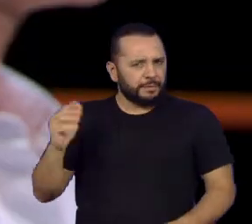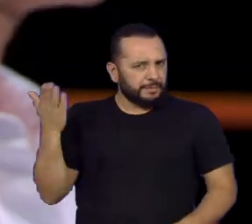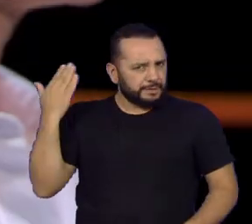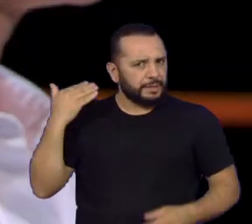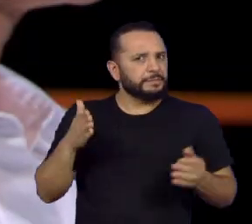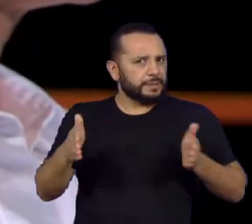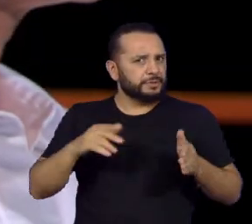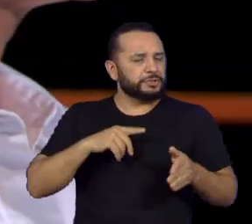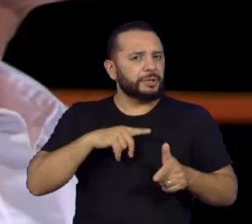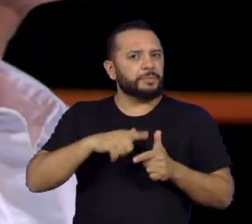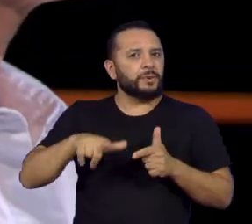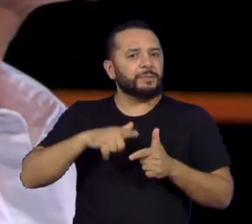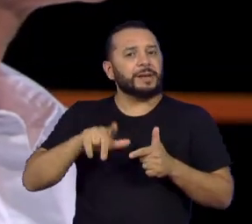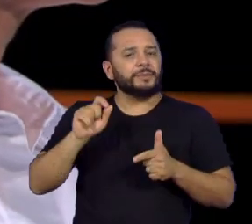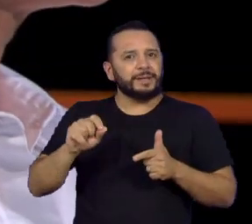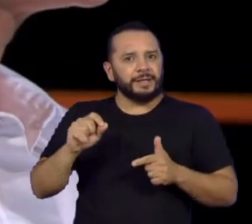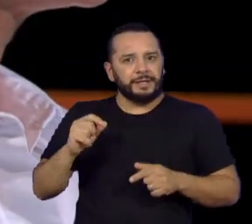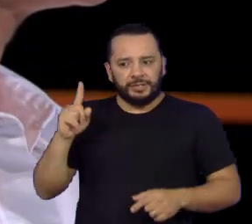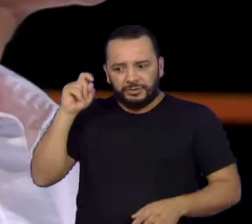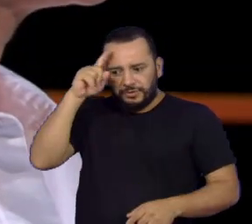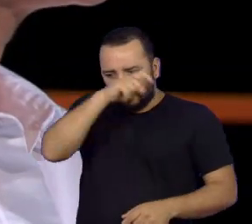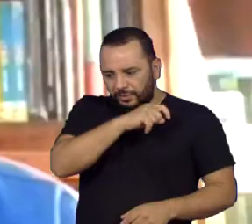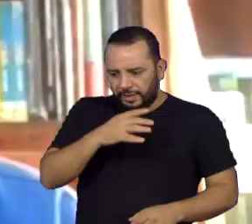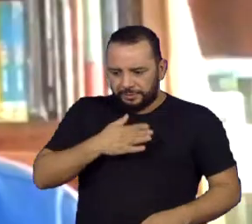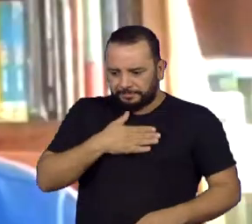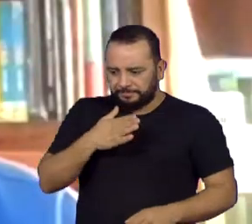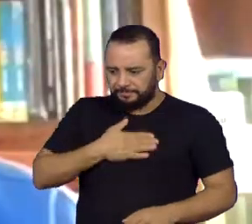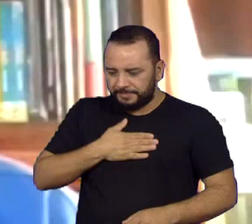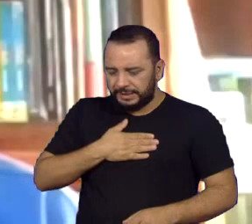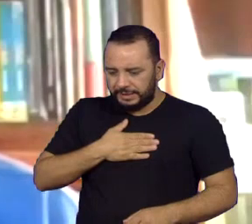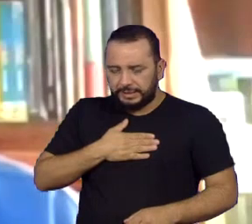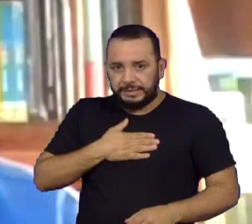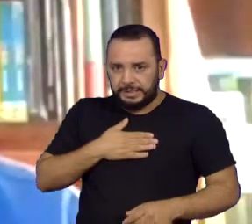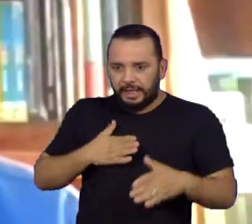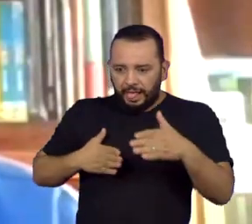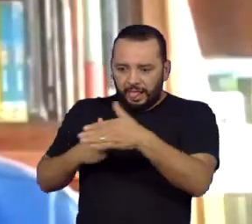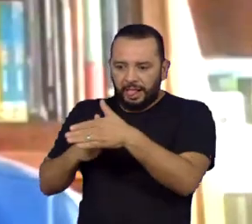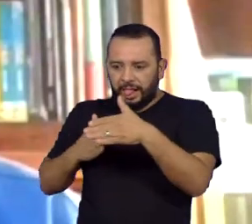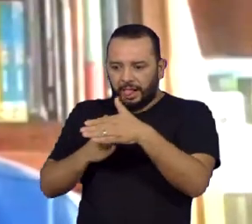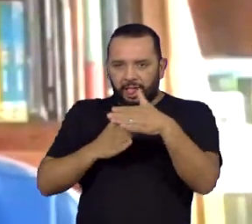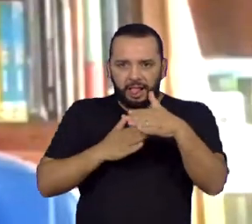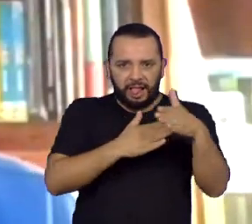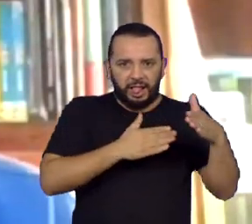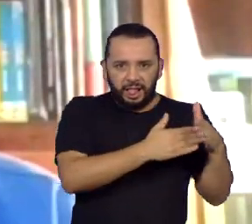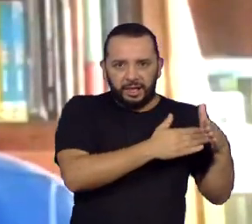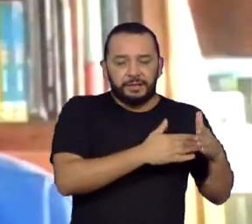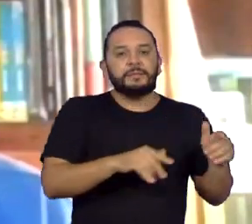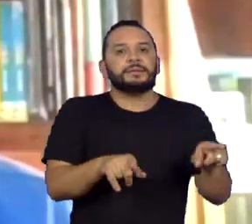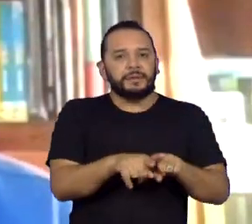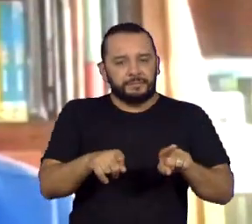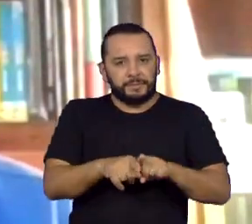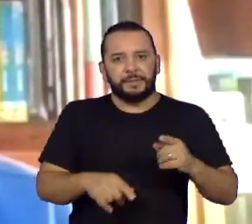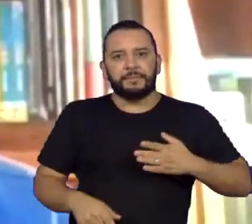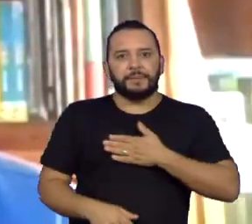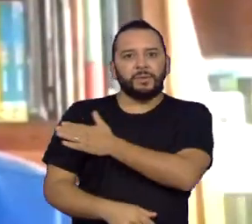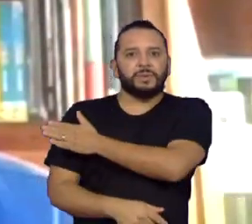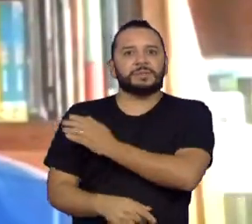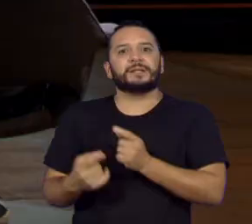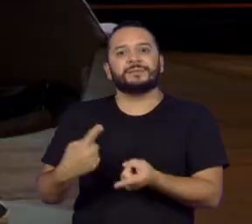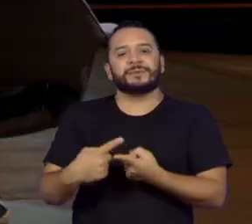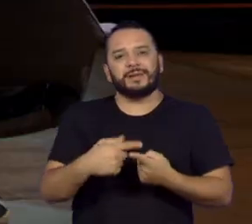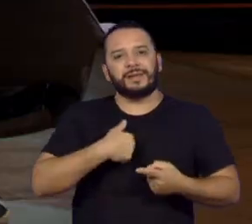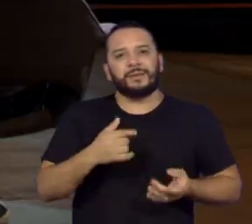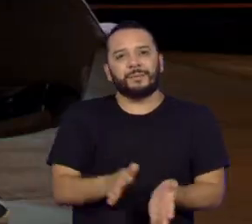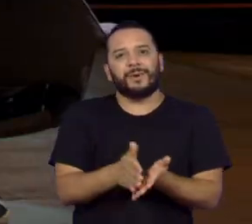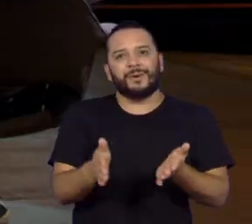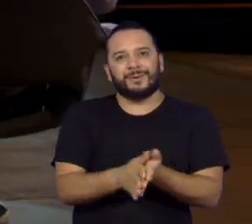Eu enfrentei as próprias dificuldades que eu tinha, as minhas limitações, mas também o preconceito contra a